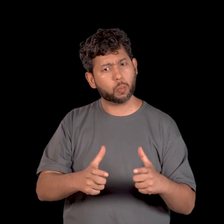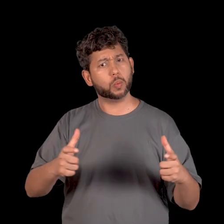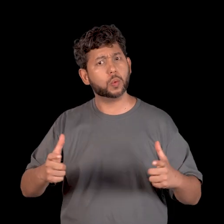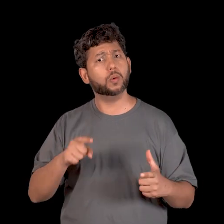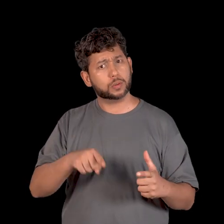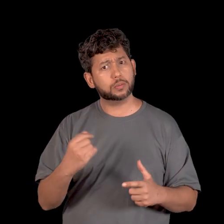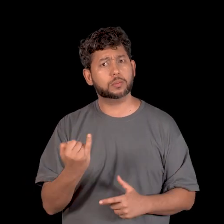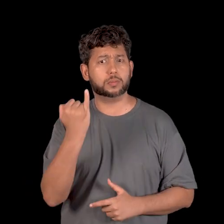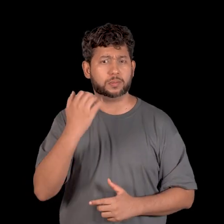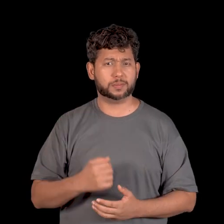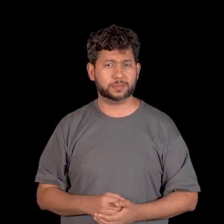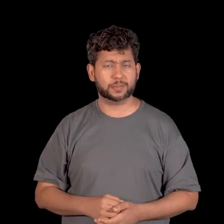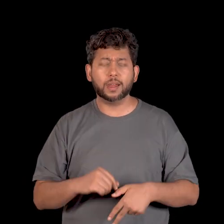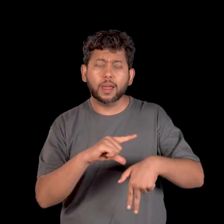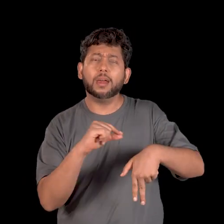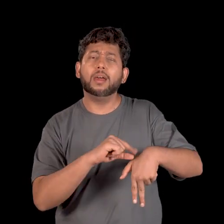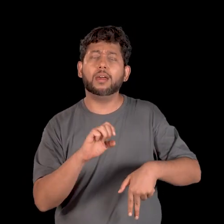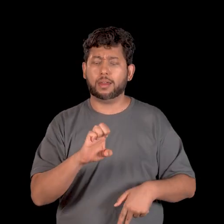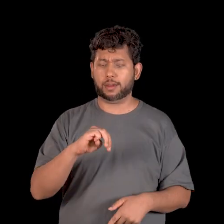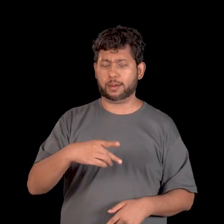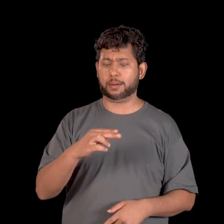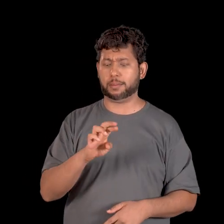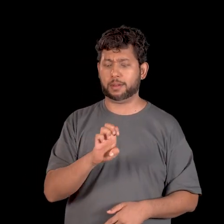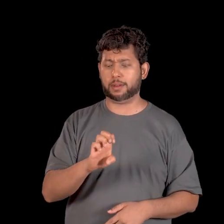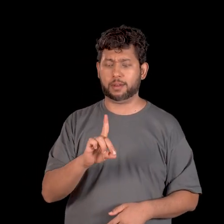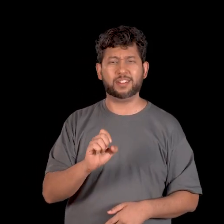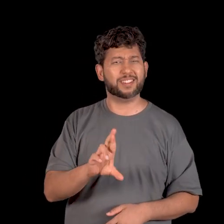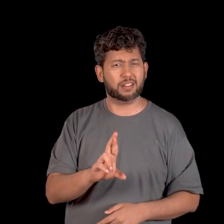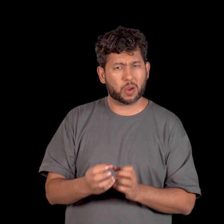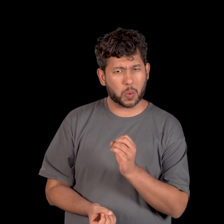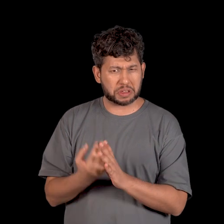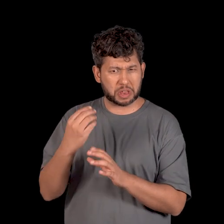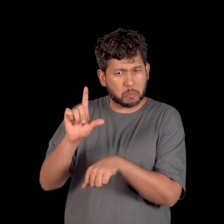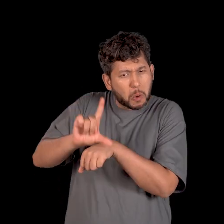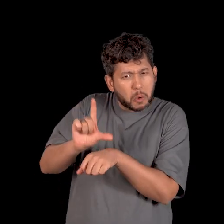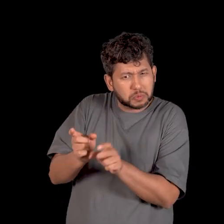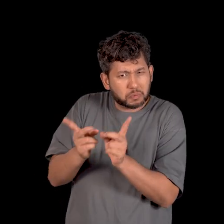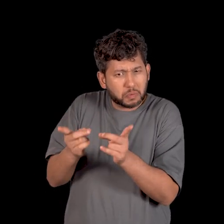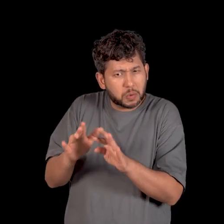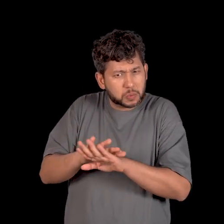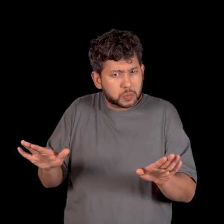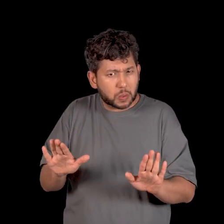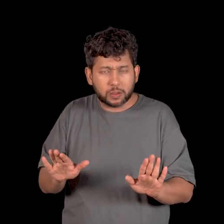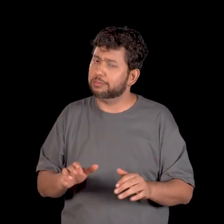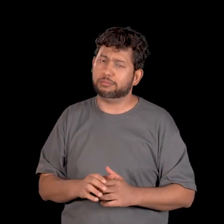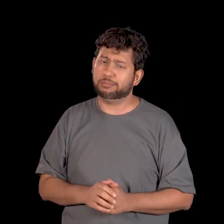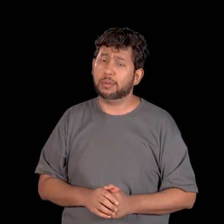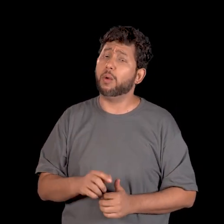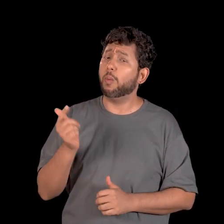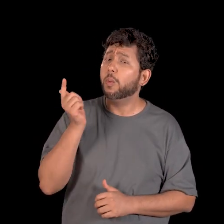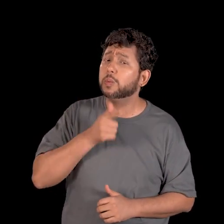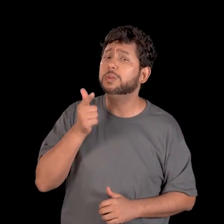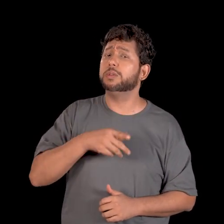isso reflete uma nova tendência. Empreender significa muito mais do que uma pessoa abrir um negócio, para assim conseguir